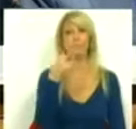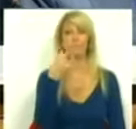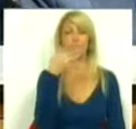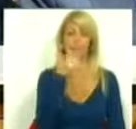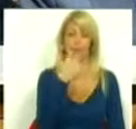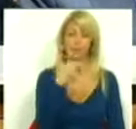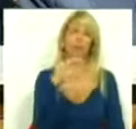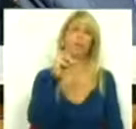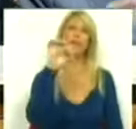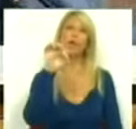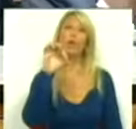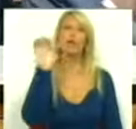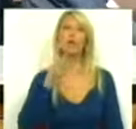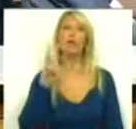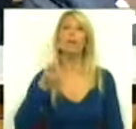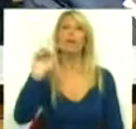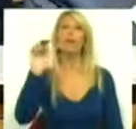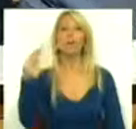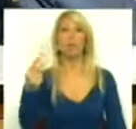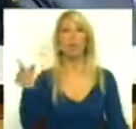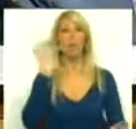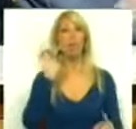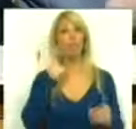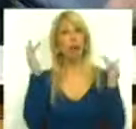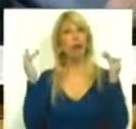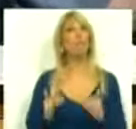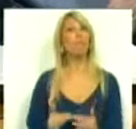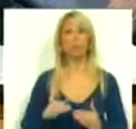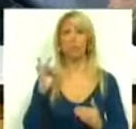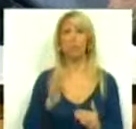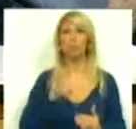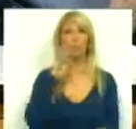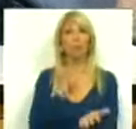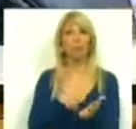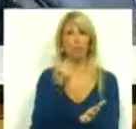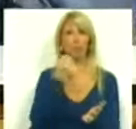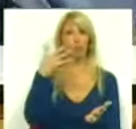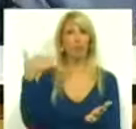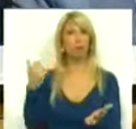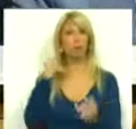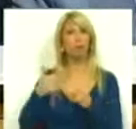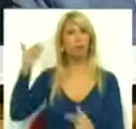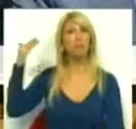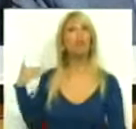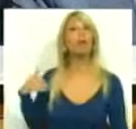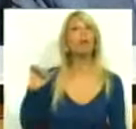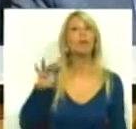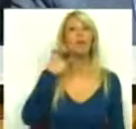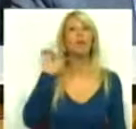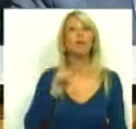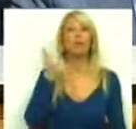1.938 milhões de euros. Este valor está claramente abaixo do valor aprovado em 2012, que foi de